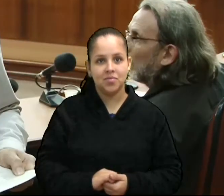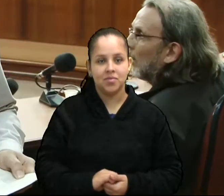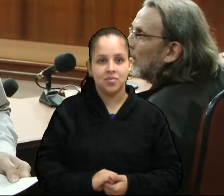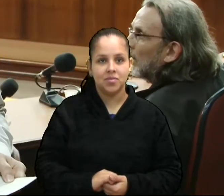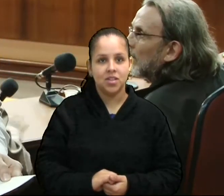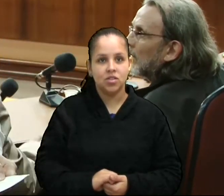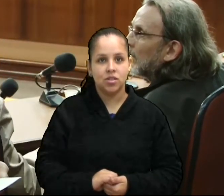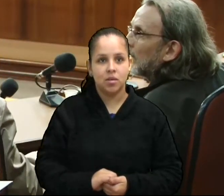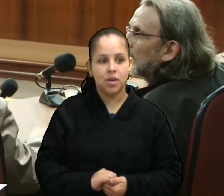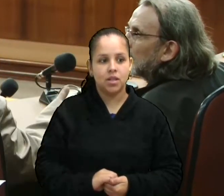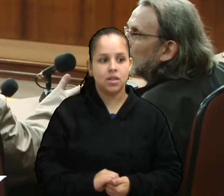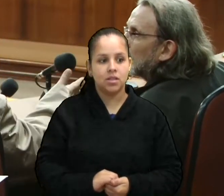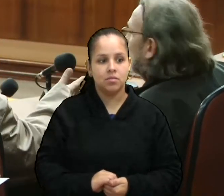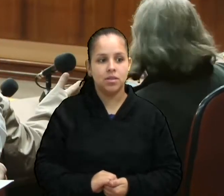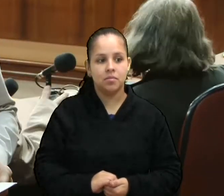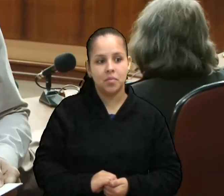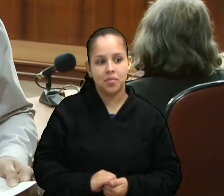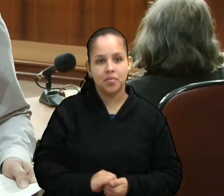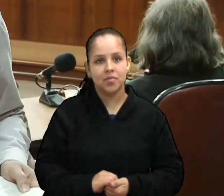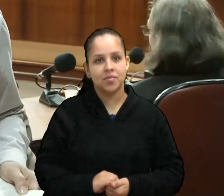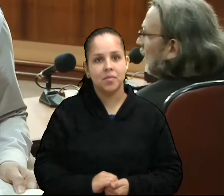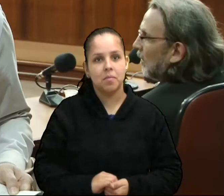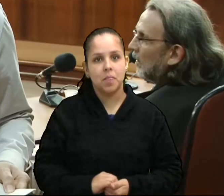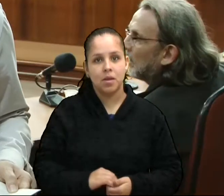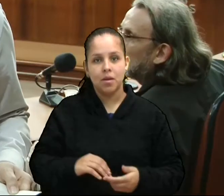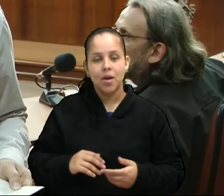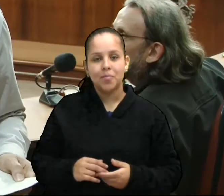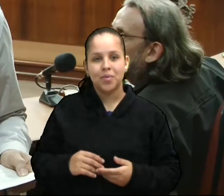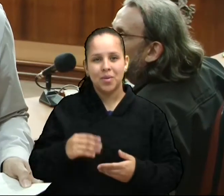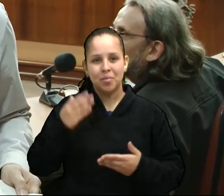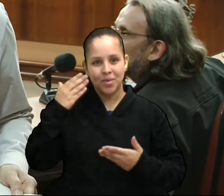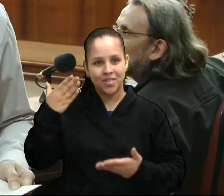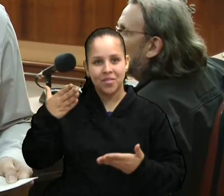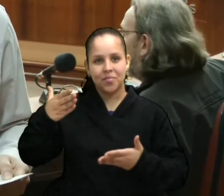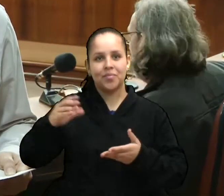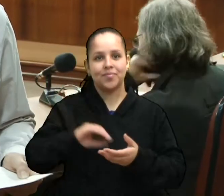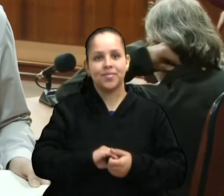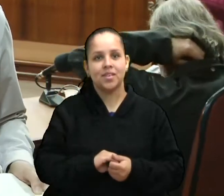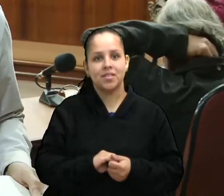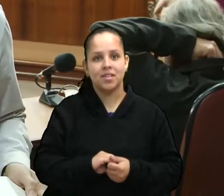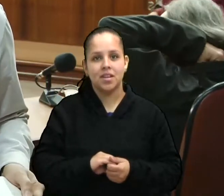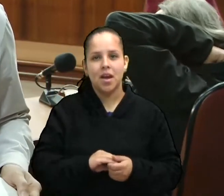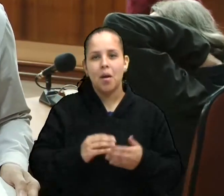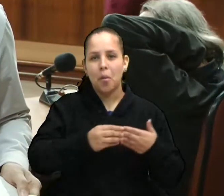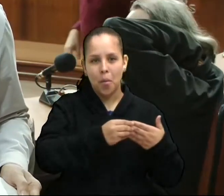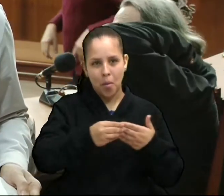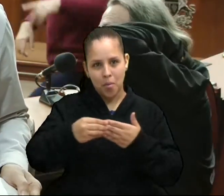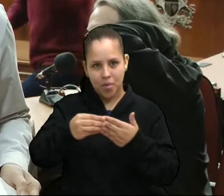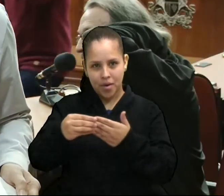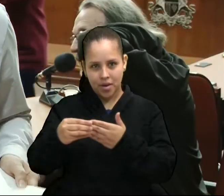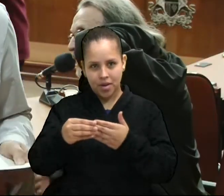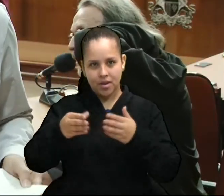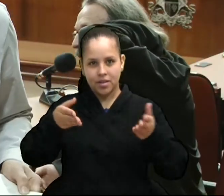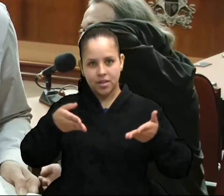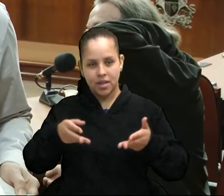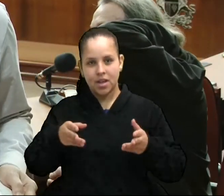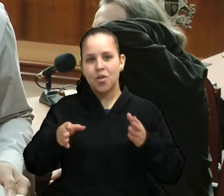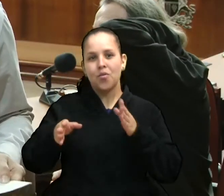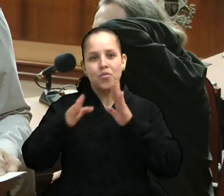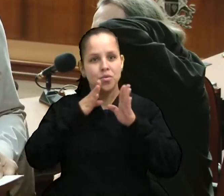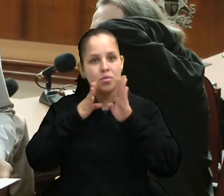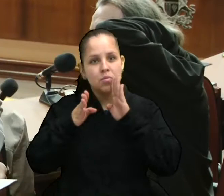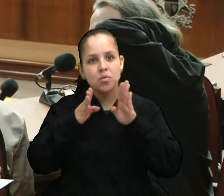Muito bem, você acompanhou ao vivo pela TV Câmara Caxias, canal 16 da NET, também através das redes sociais da Câmara Municipal de Caxias do